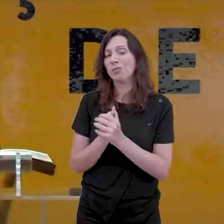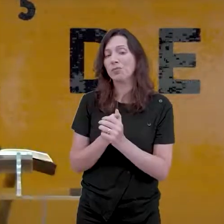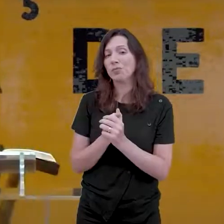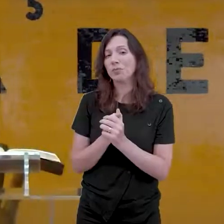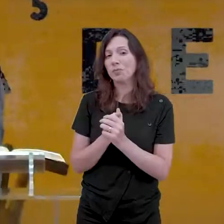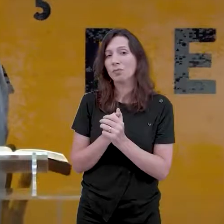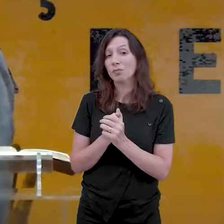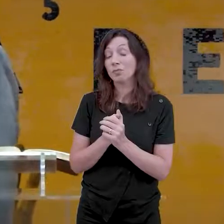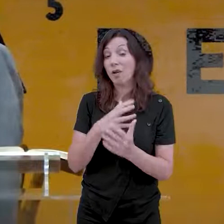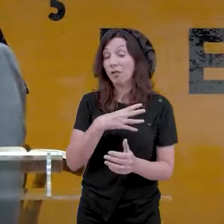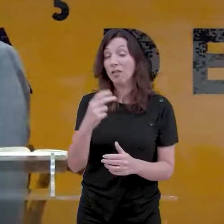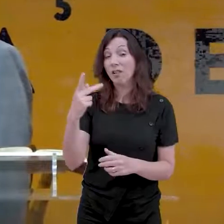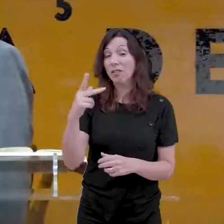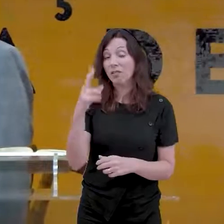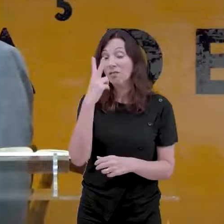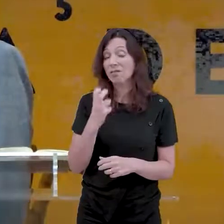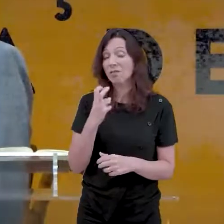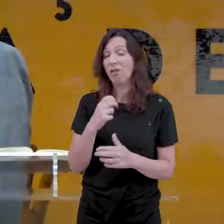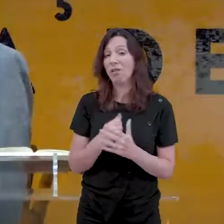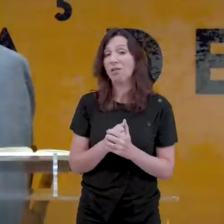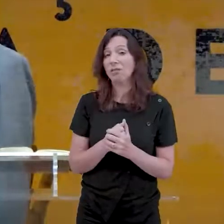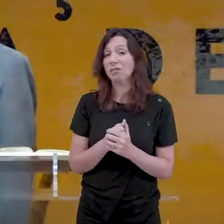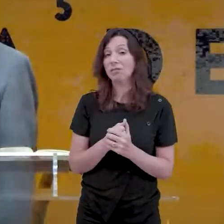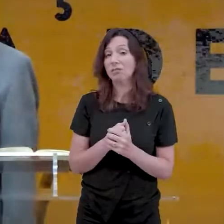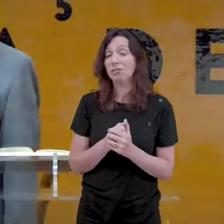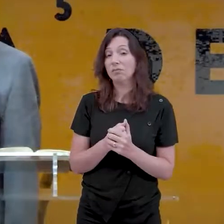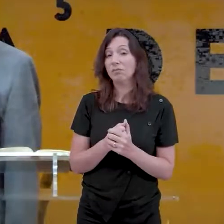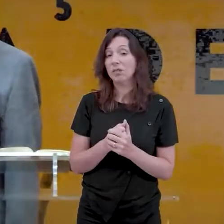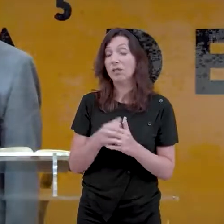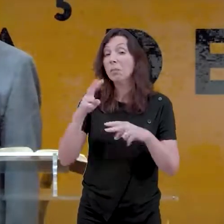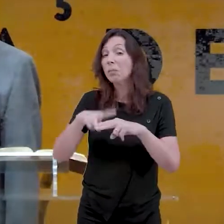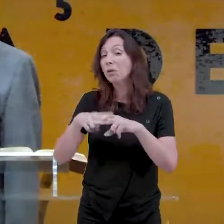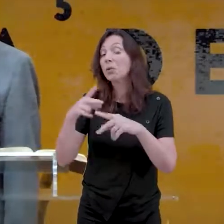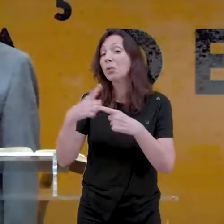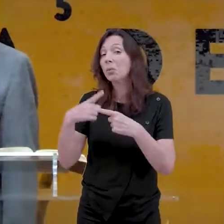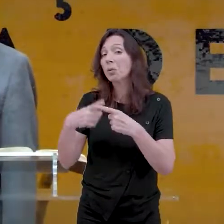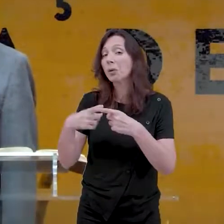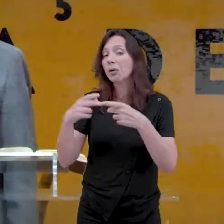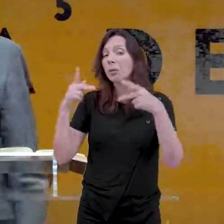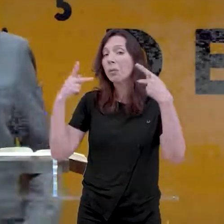vendo a sua filha cega, passando necessidade, e o único crime que ele cometeu foi pregar o evangelho em praça pública.